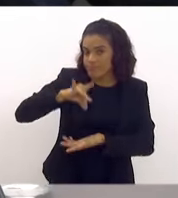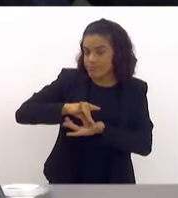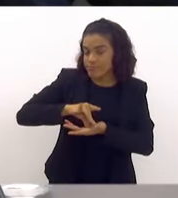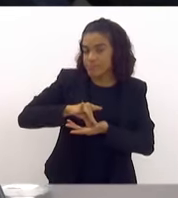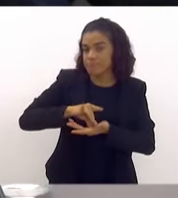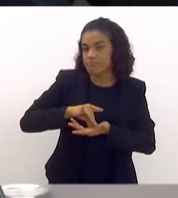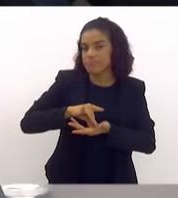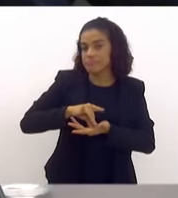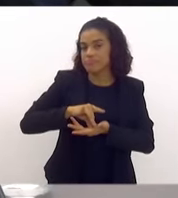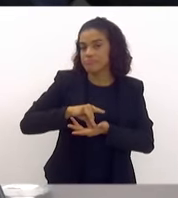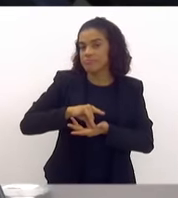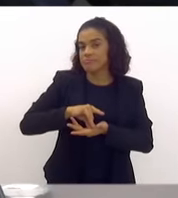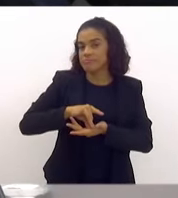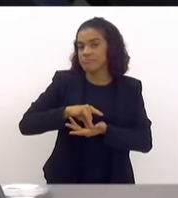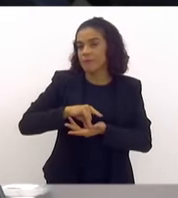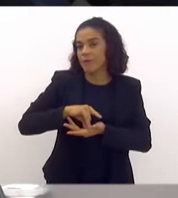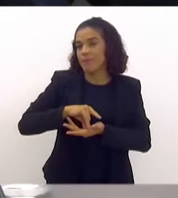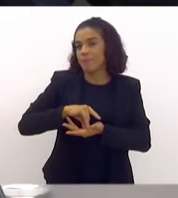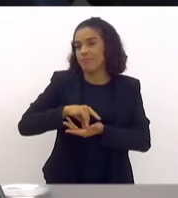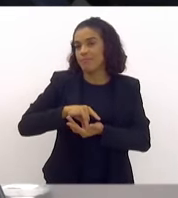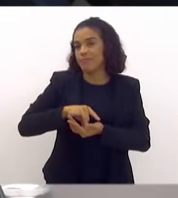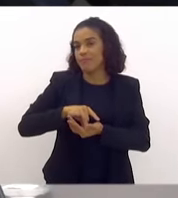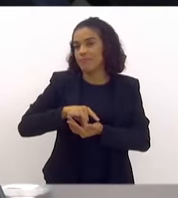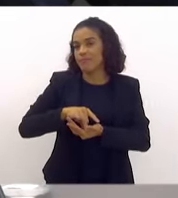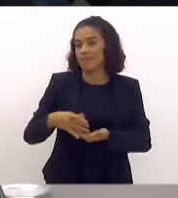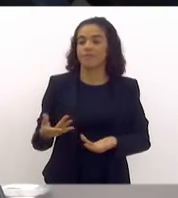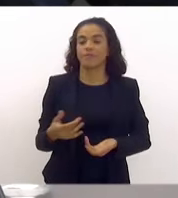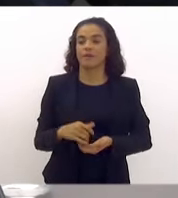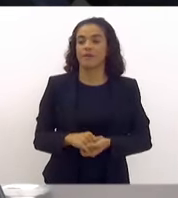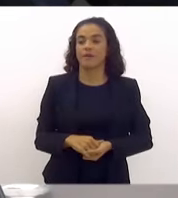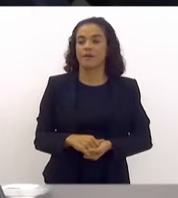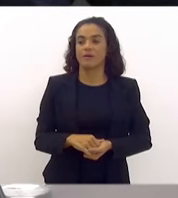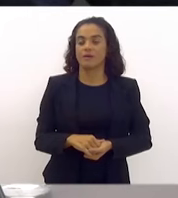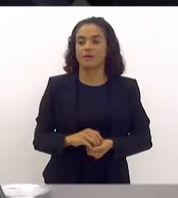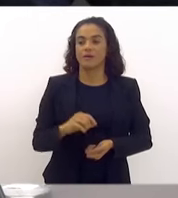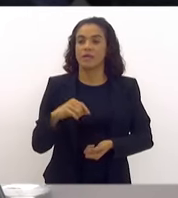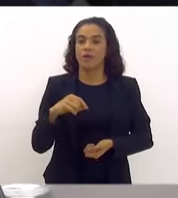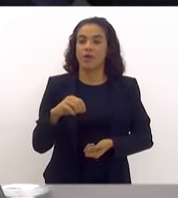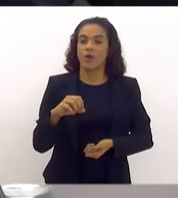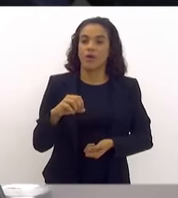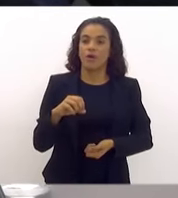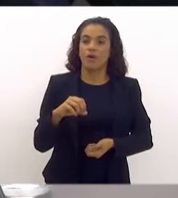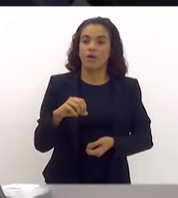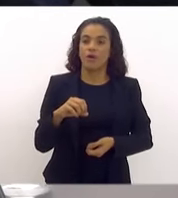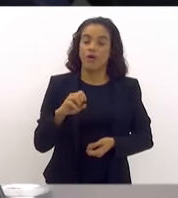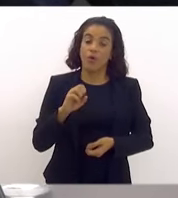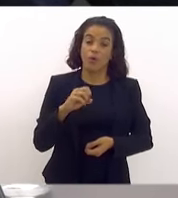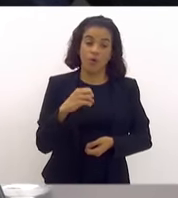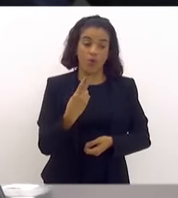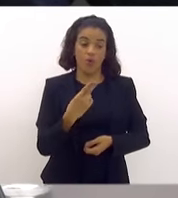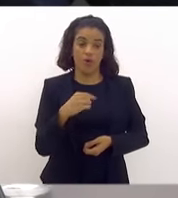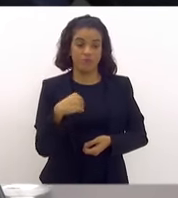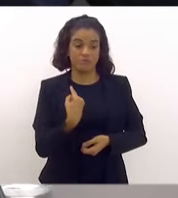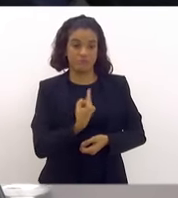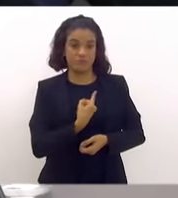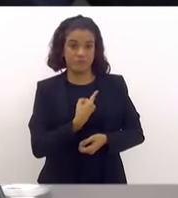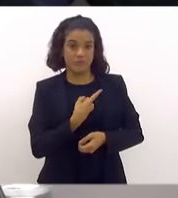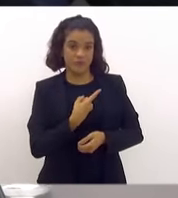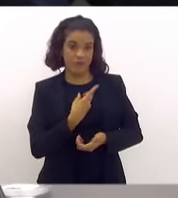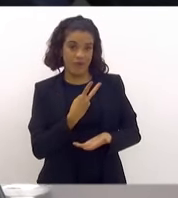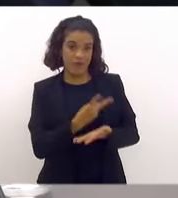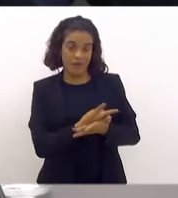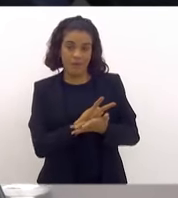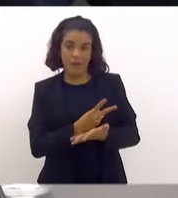absoluta eh a gente ou vai perseguir nos meios